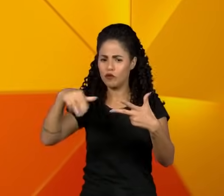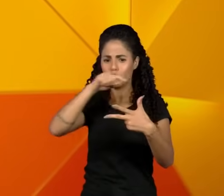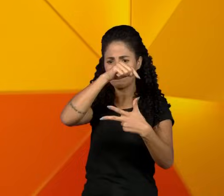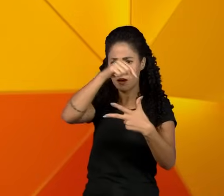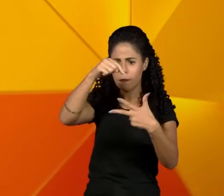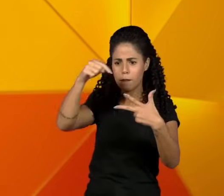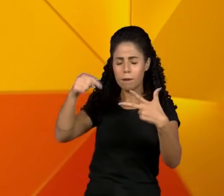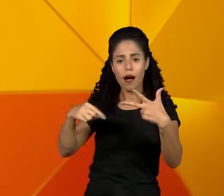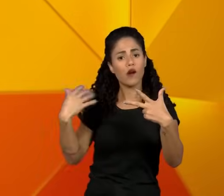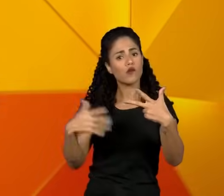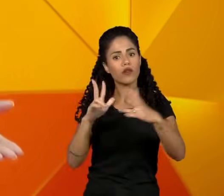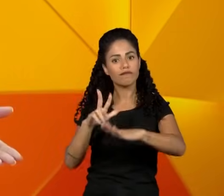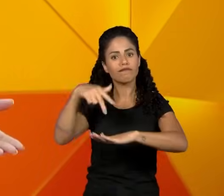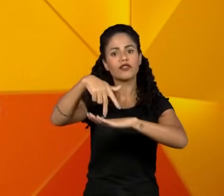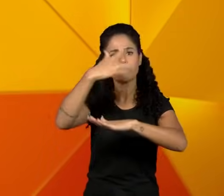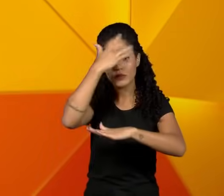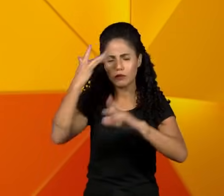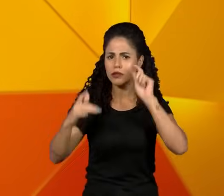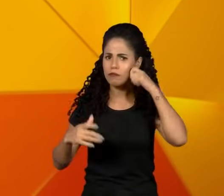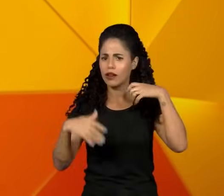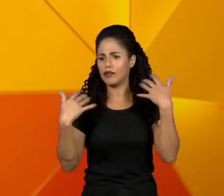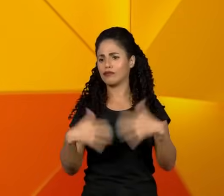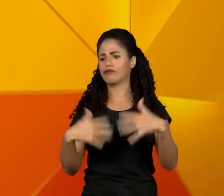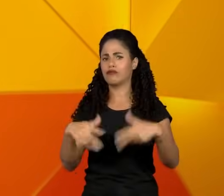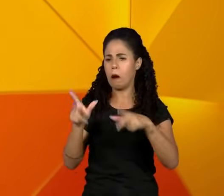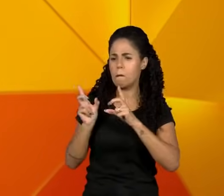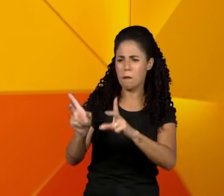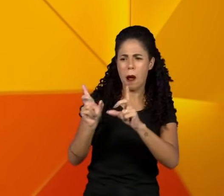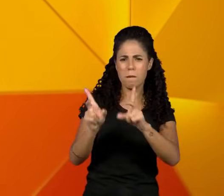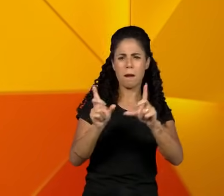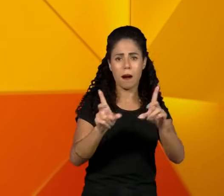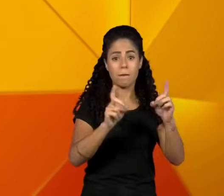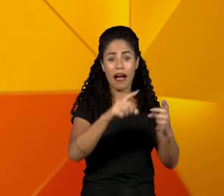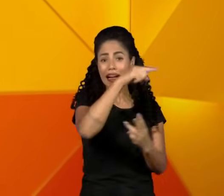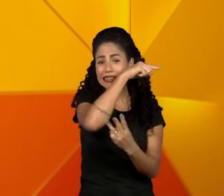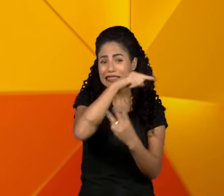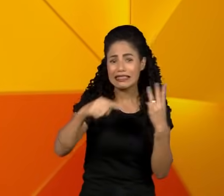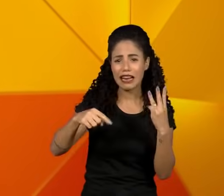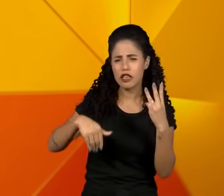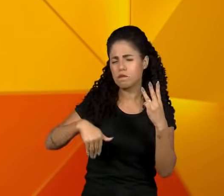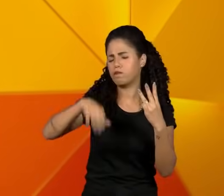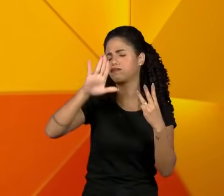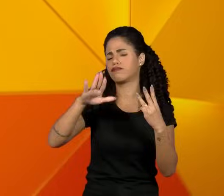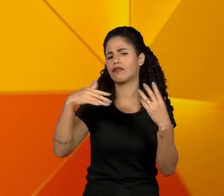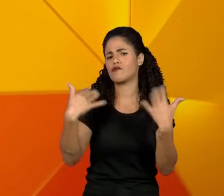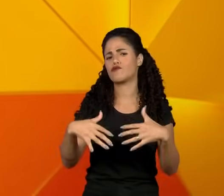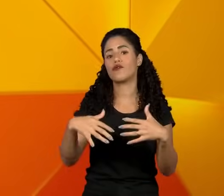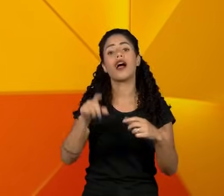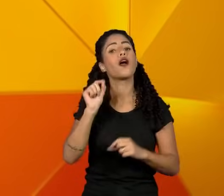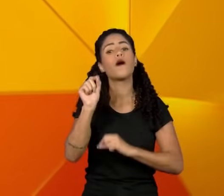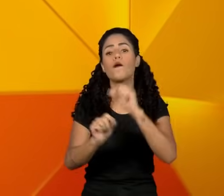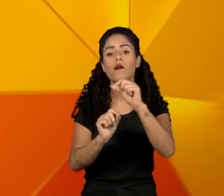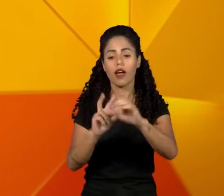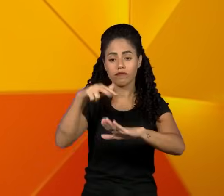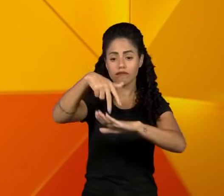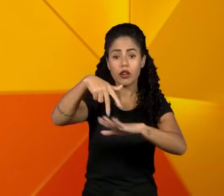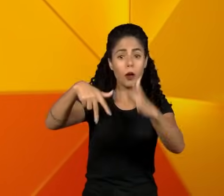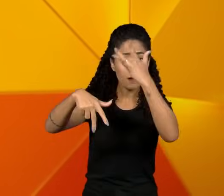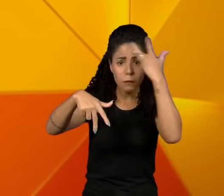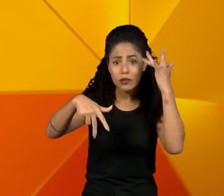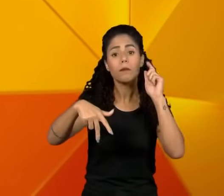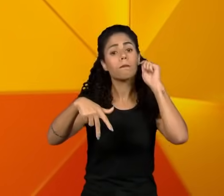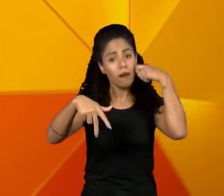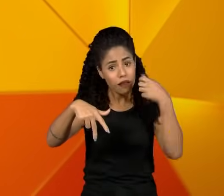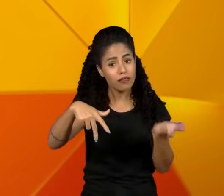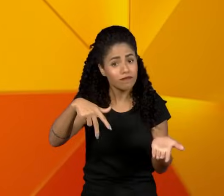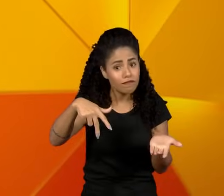fim de semana de estreia. Ou seja, gente, as 3 maiores bilheterias do ano são de filmes com protagonistas